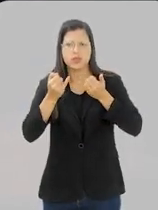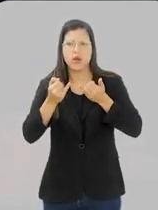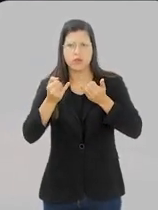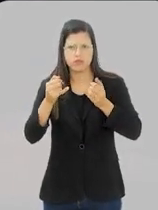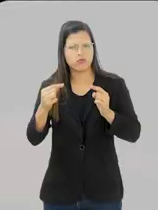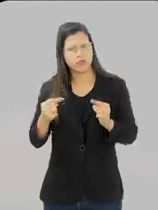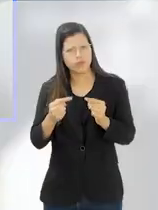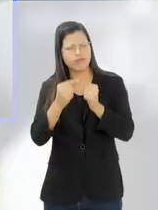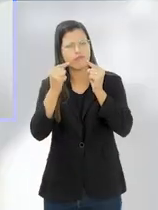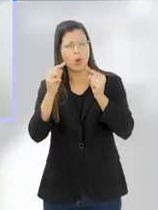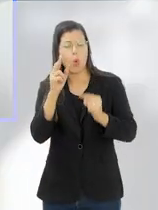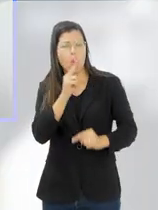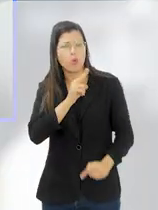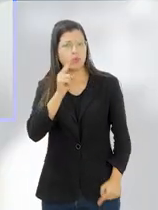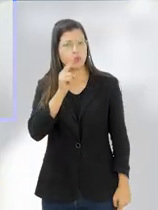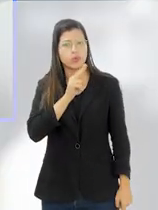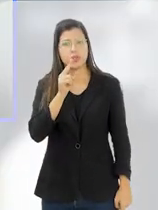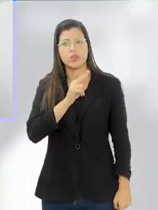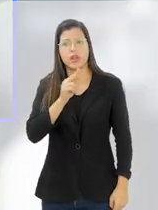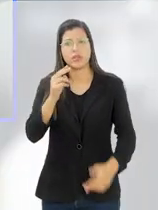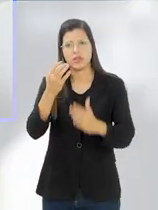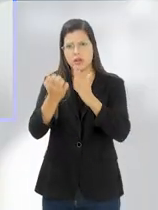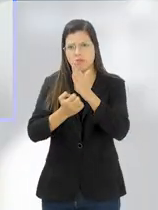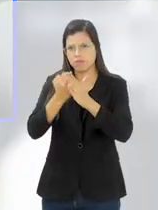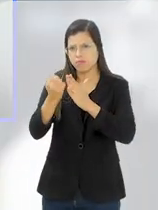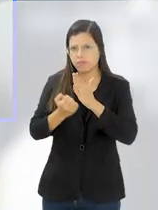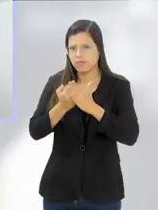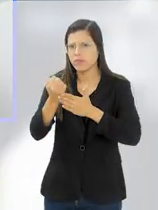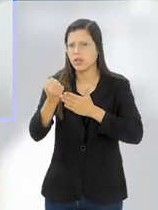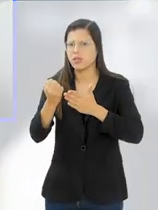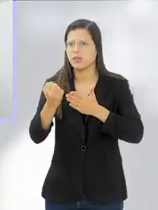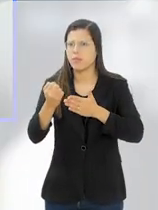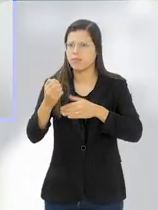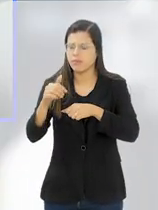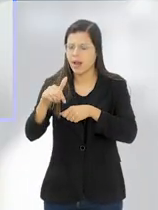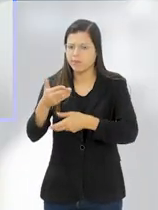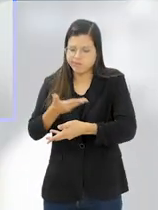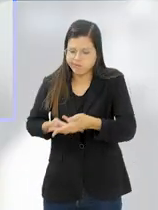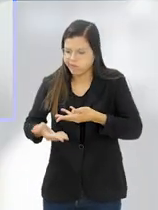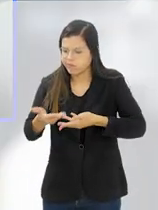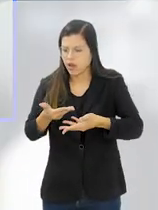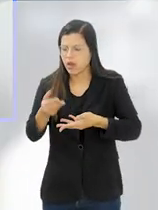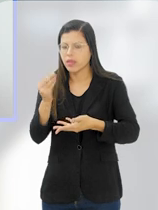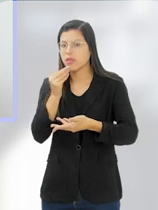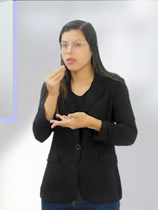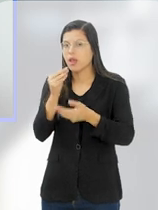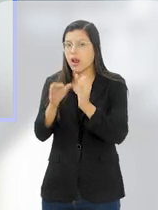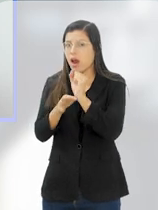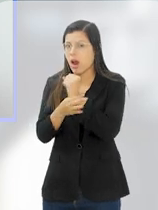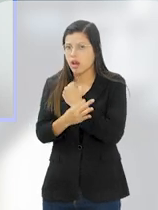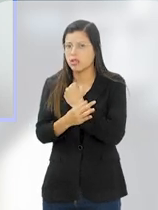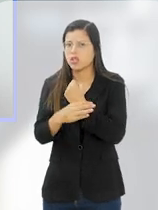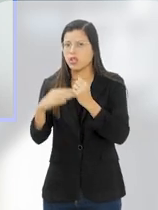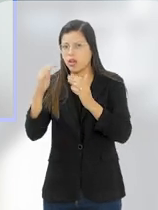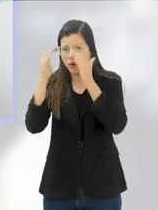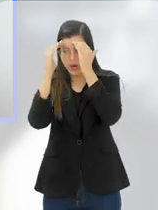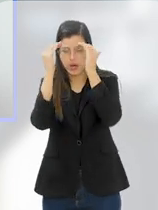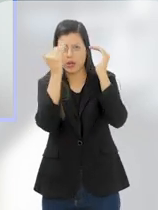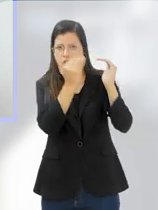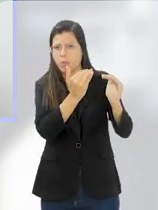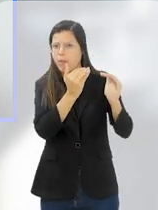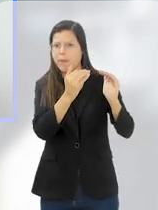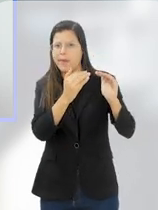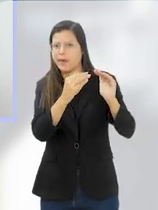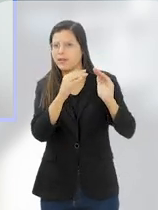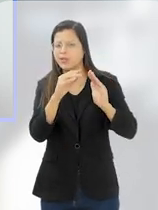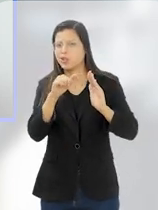Nessa concordância com a urgência, né? De trazer essa empresa para a conversa e buscar garantir que ela possa cumprir com o seu dever de